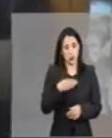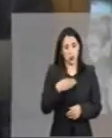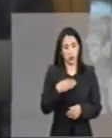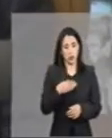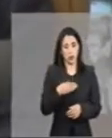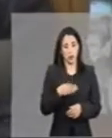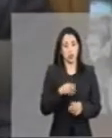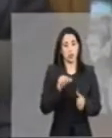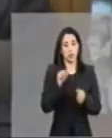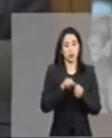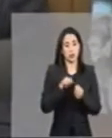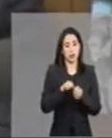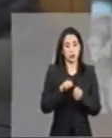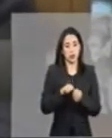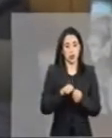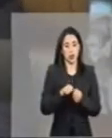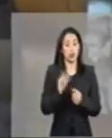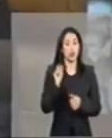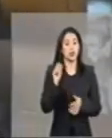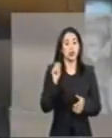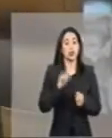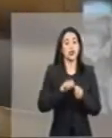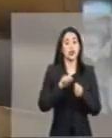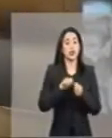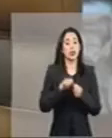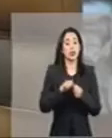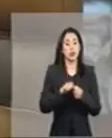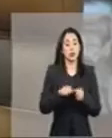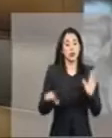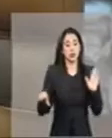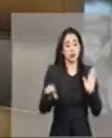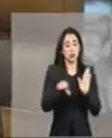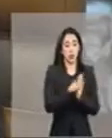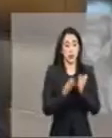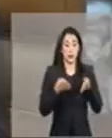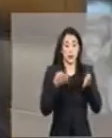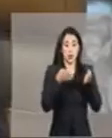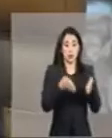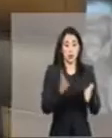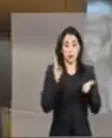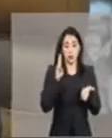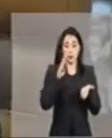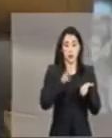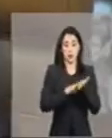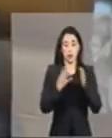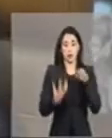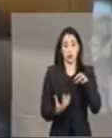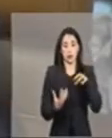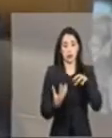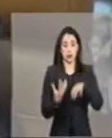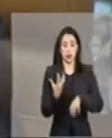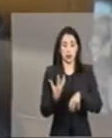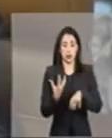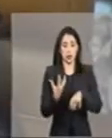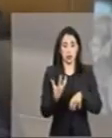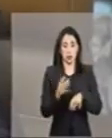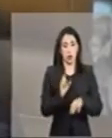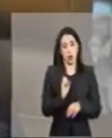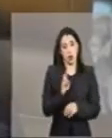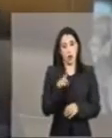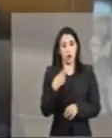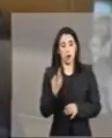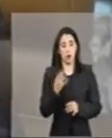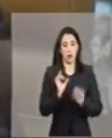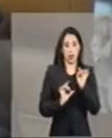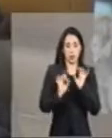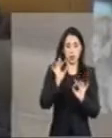como autor ou como partícipe de membro do Congresso Nacional, ou especificamente